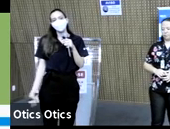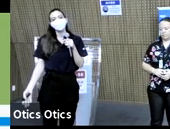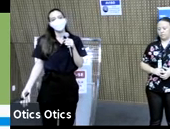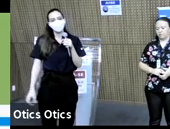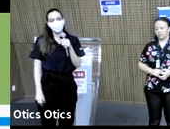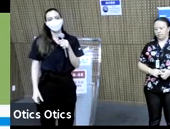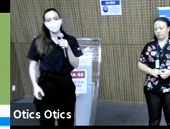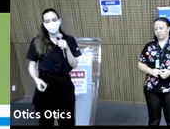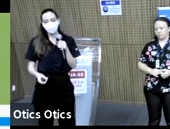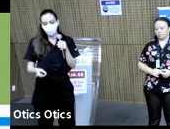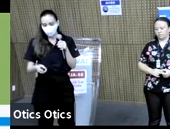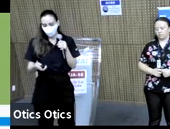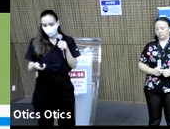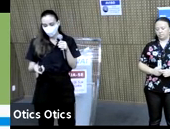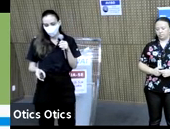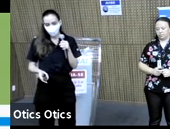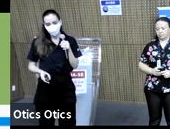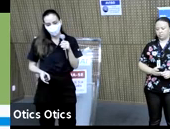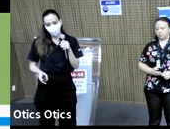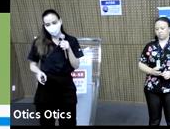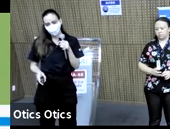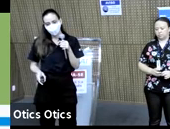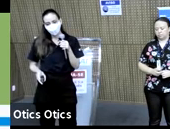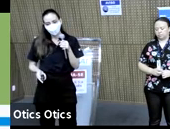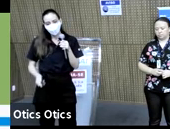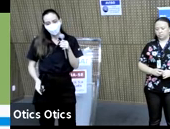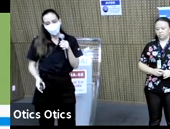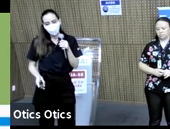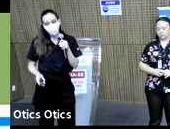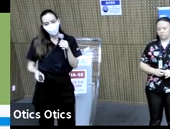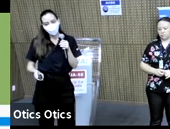foi solicitado, né, mesmo que tenha sido lançado o resultado.